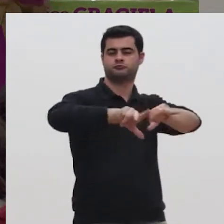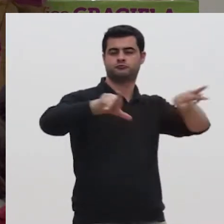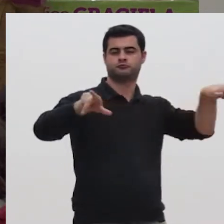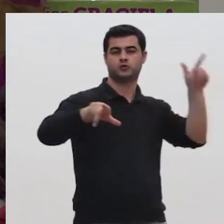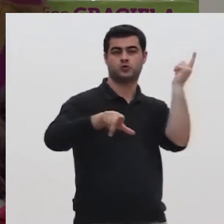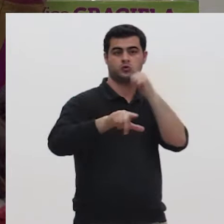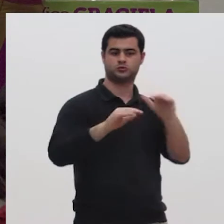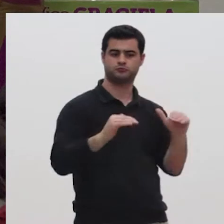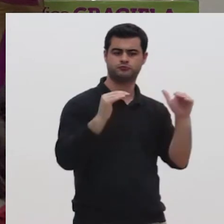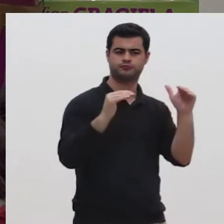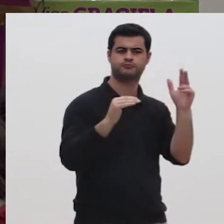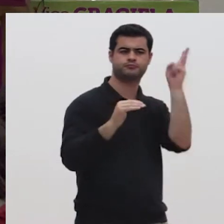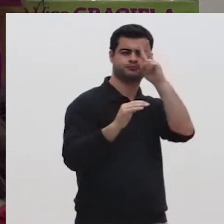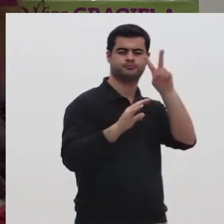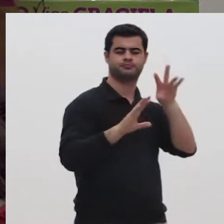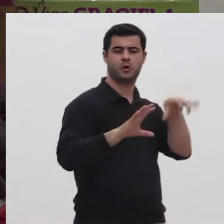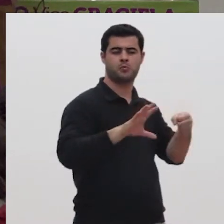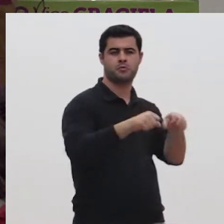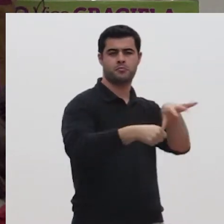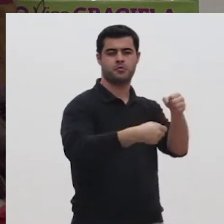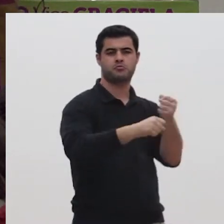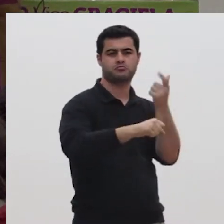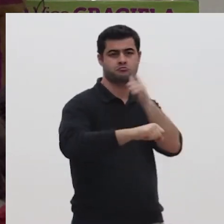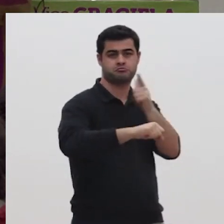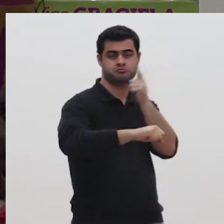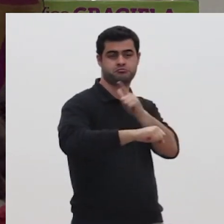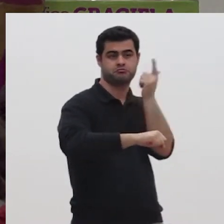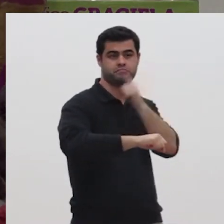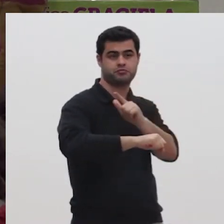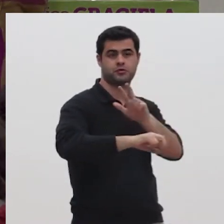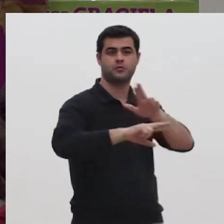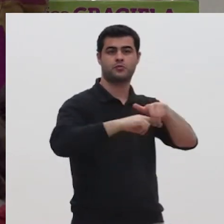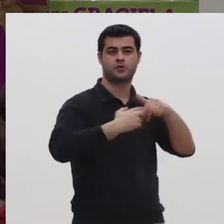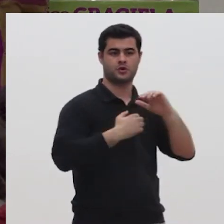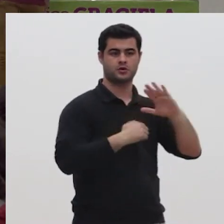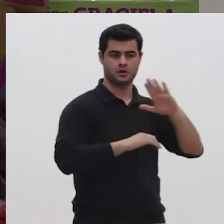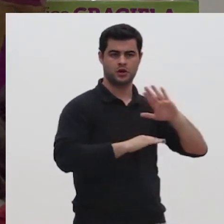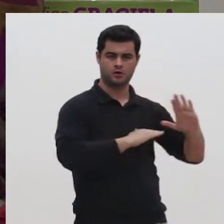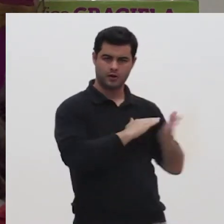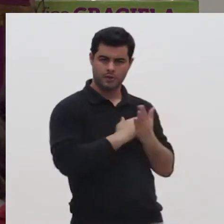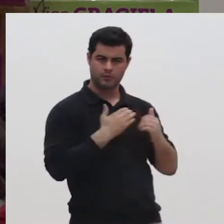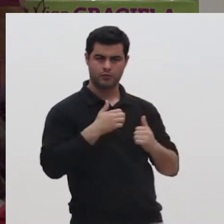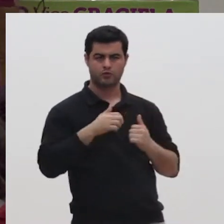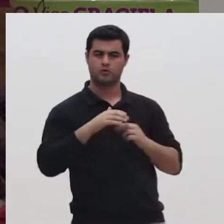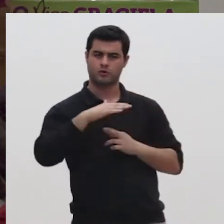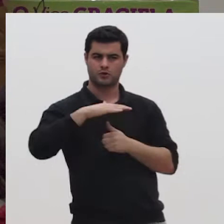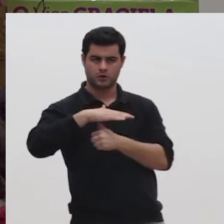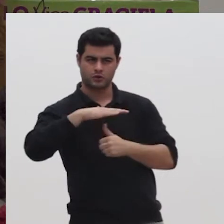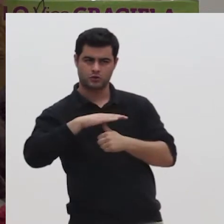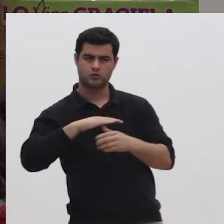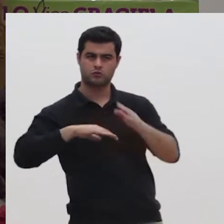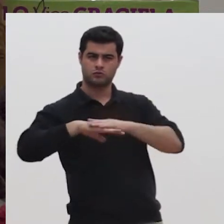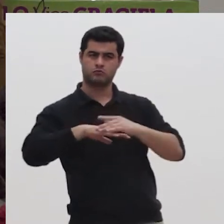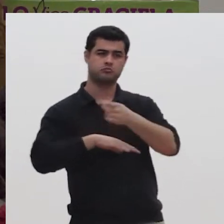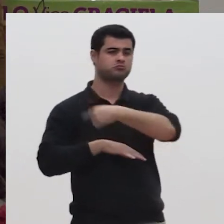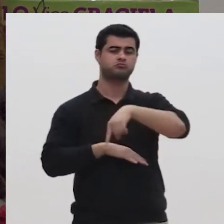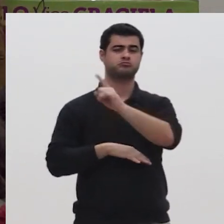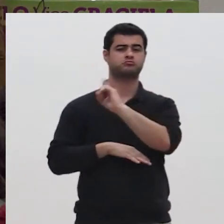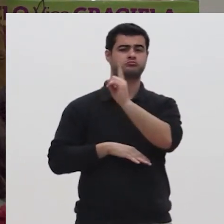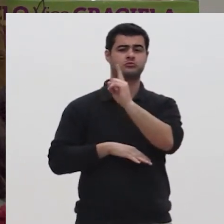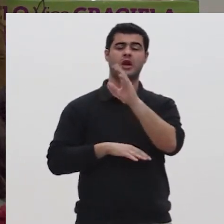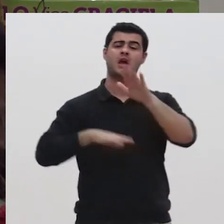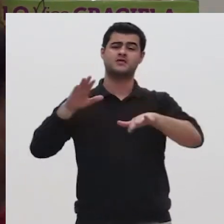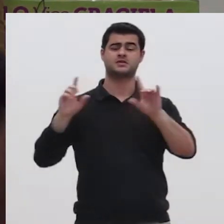conquistas que são históricas dos movimentos estudantis, eles não são apoiados pelas reitorias das universidades. Muito pelo contrário, normalmente elas ficam